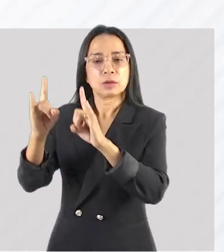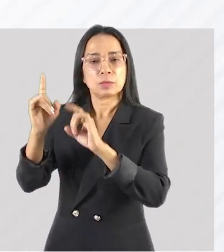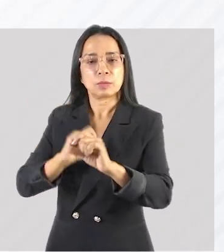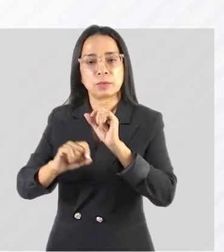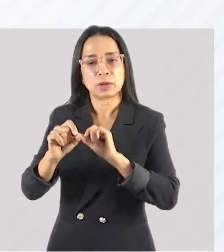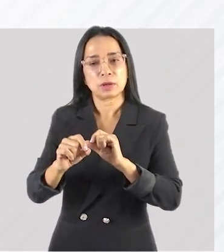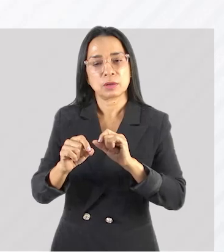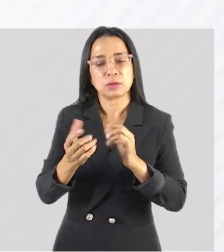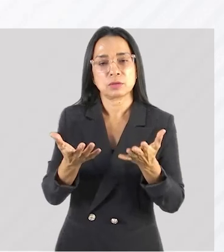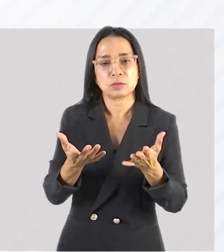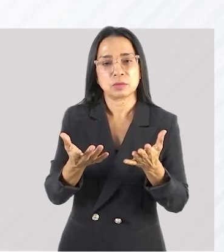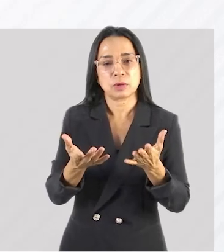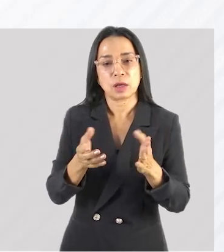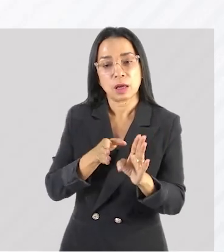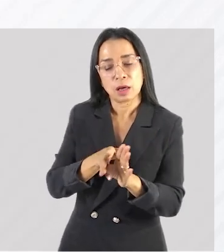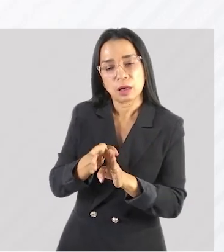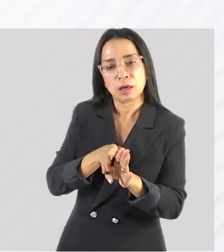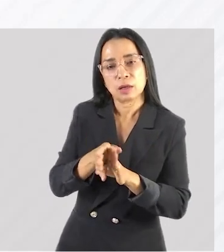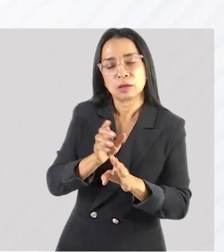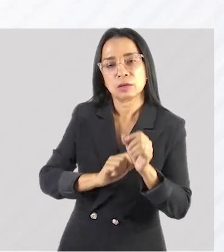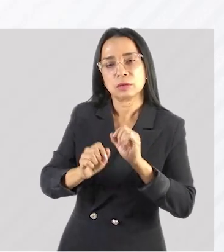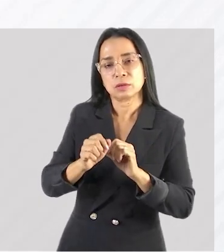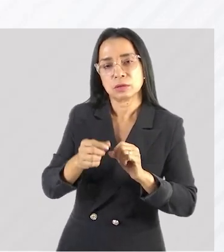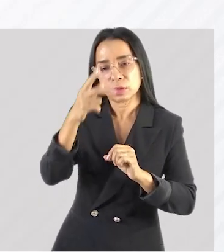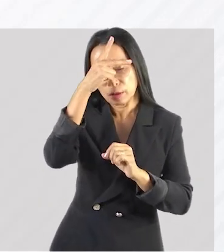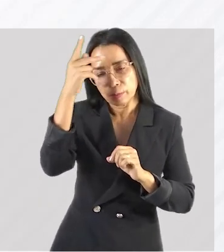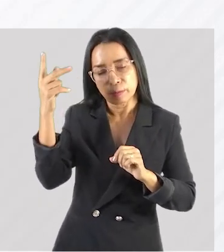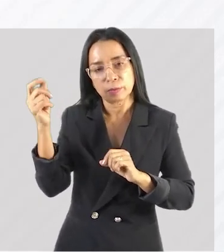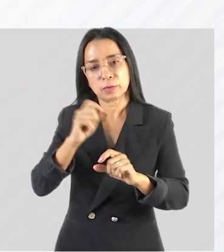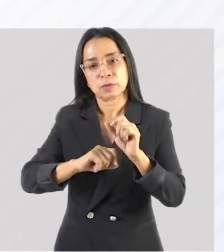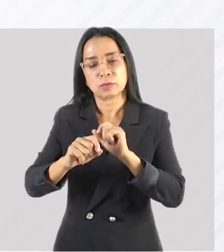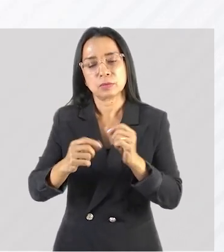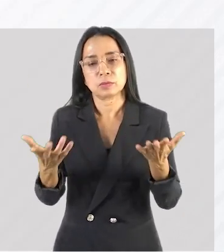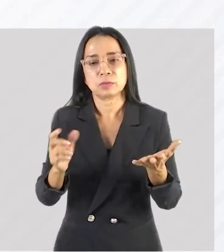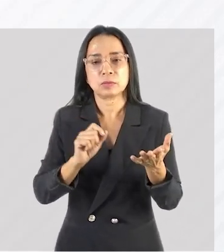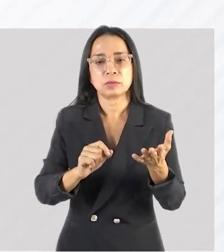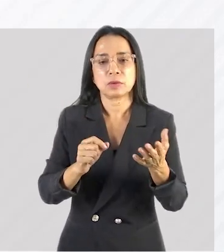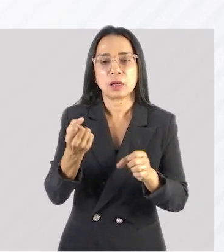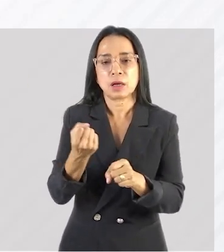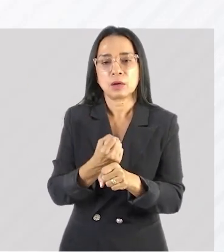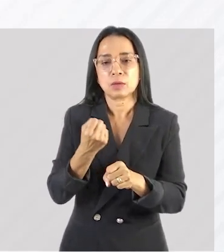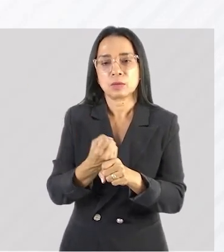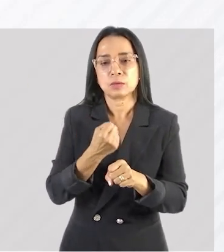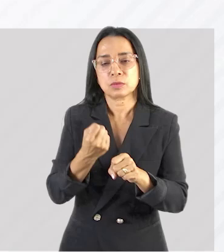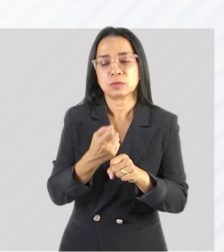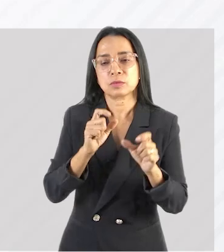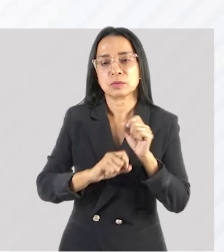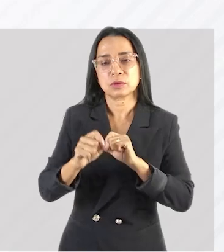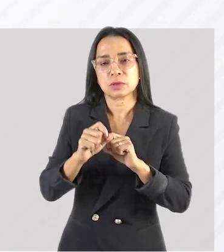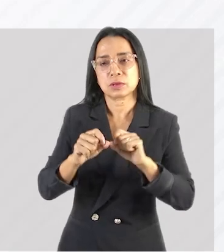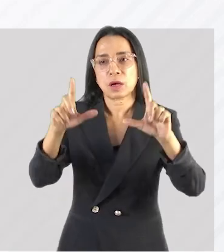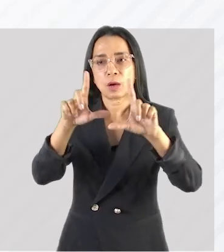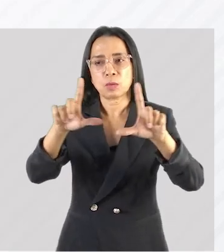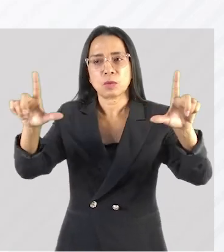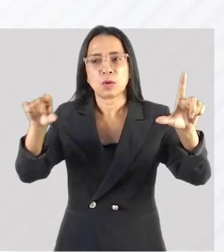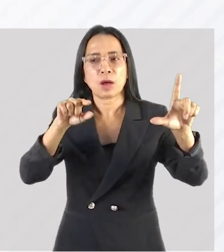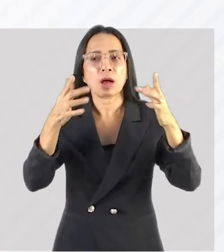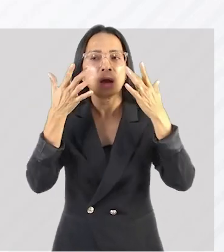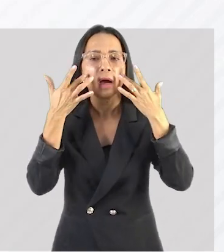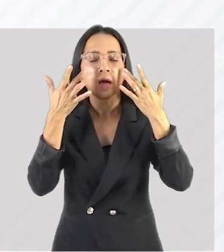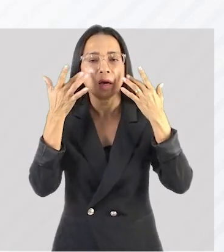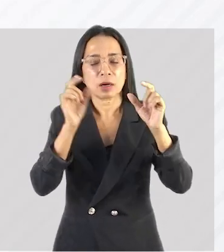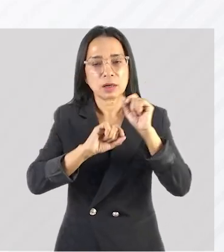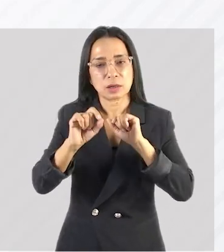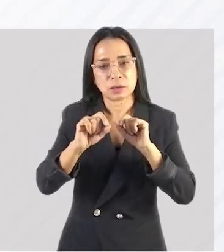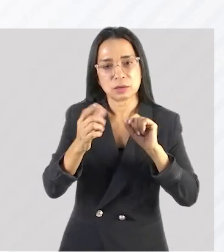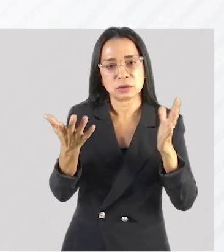cultura, é a construção de uma obra de arte na entrada ou no hall desse prédio. Em contrapartida, a